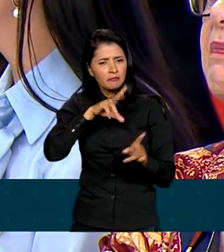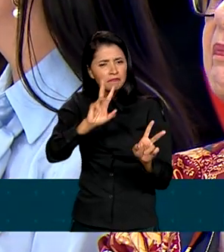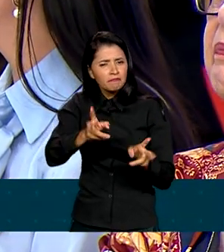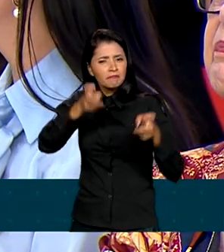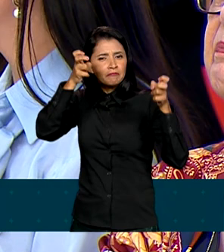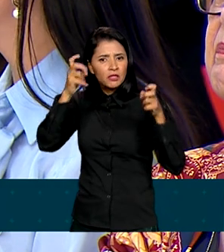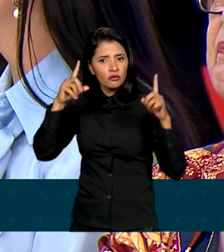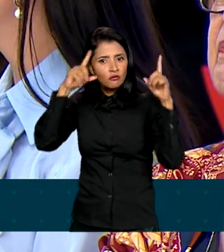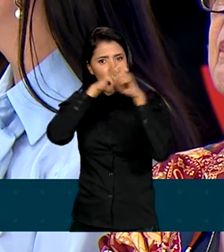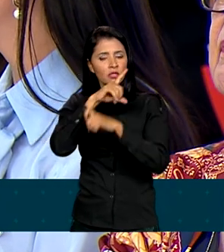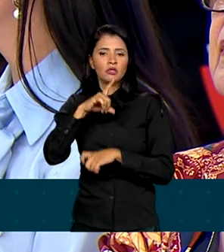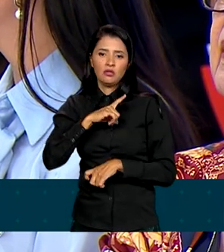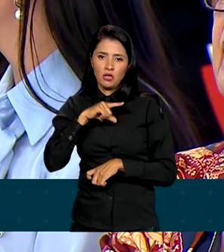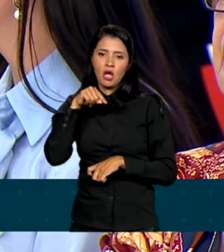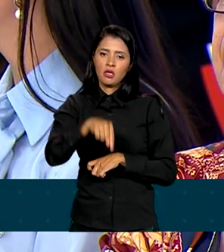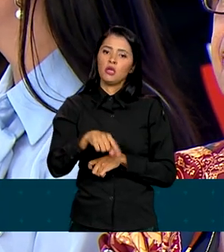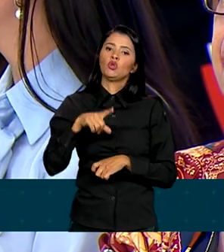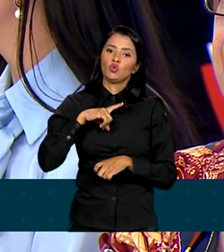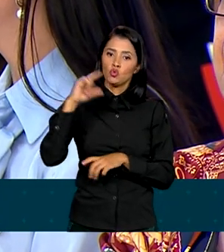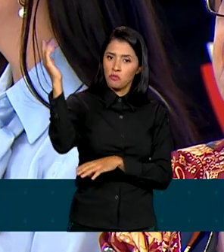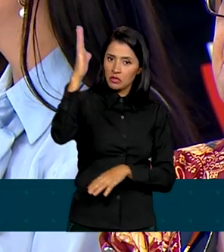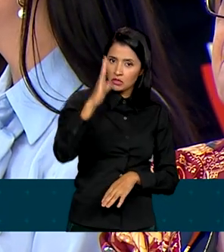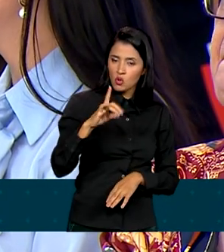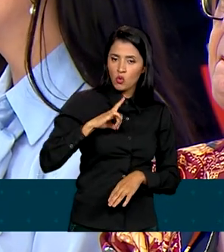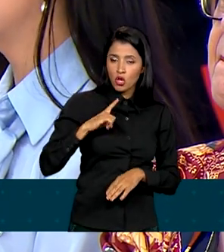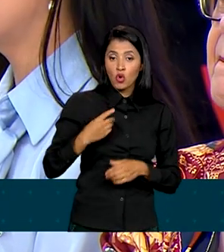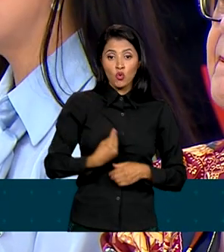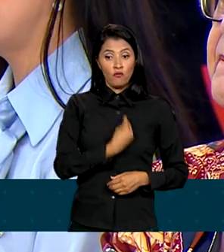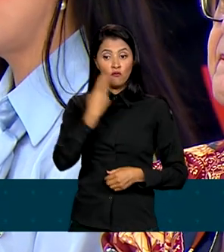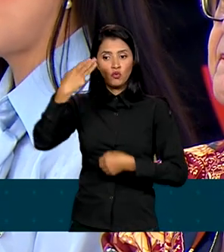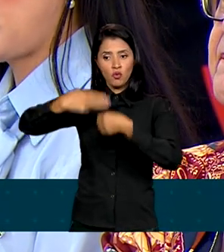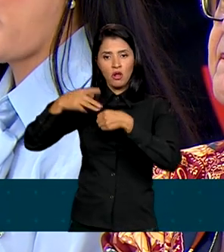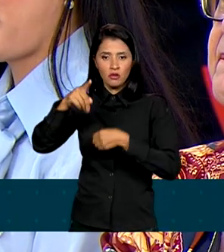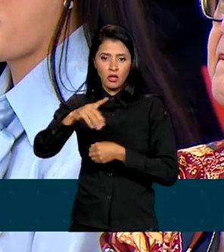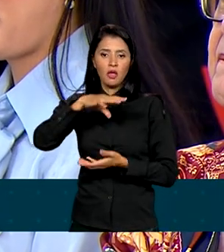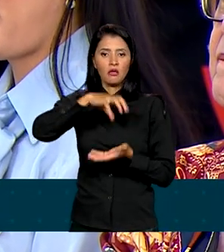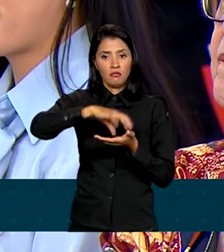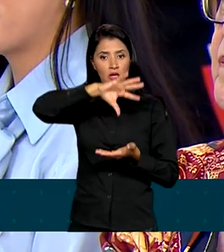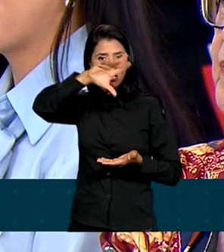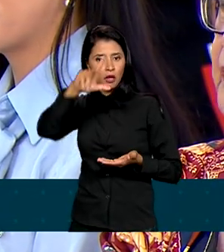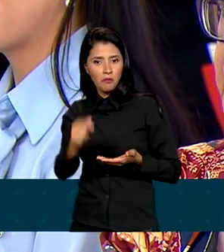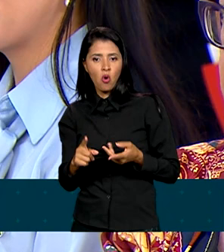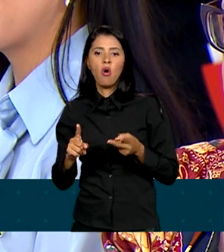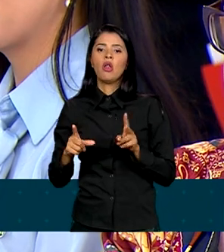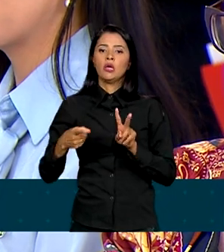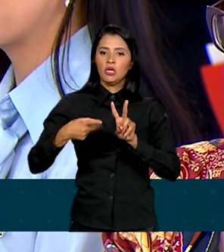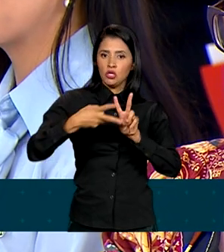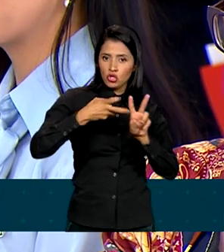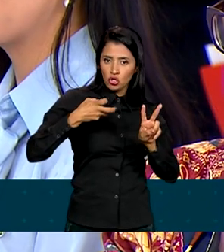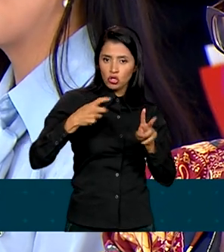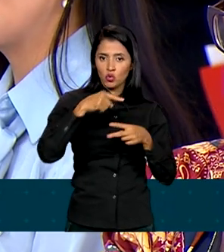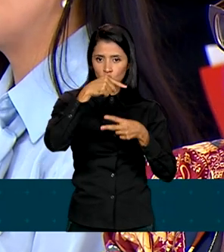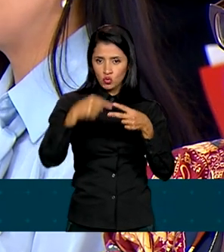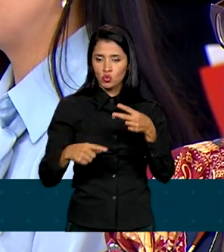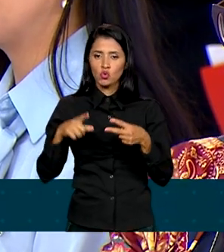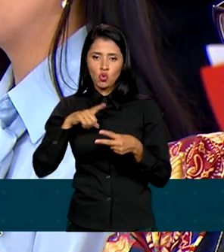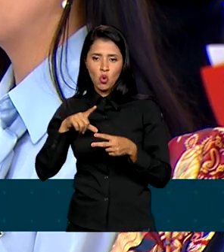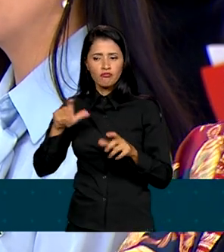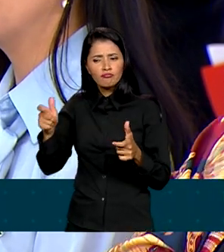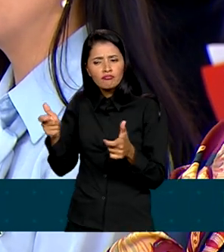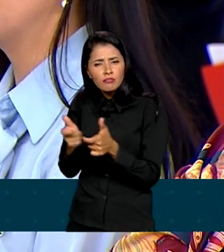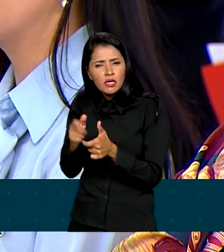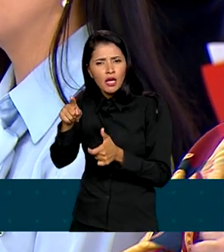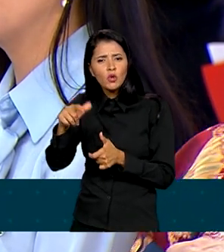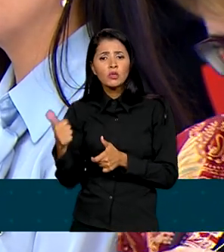nós atravessamos no Brasil. Moro num município onde eu tenho quilombola indígena, um município pequeno de 13 mil